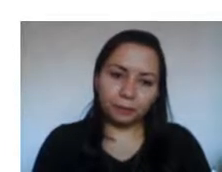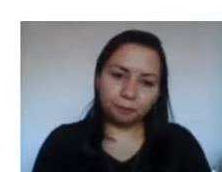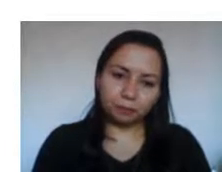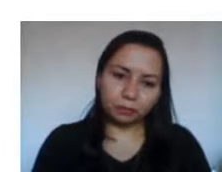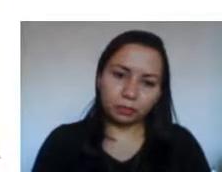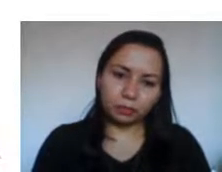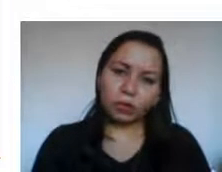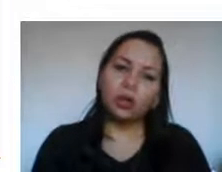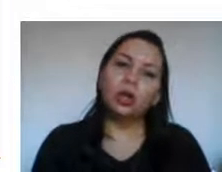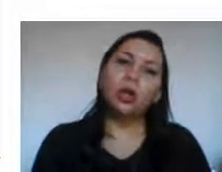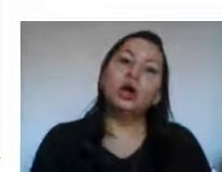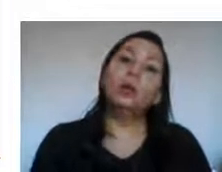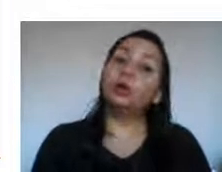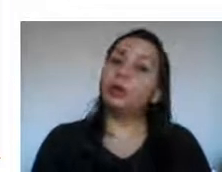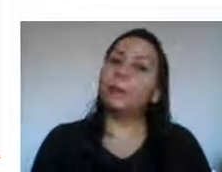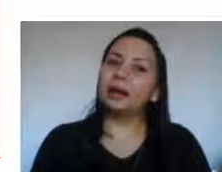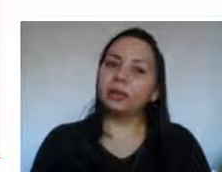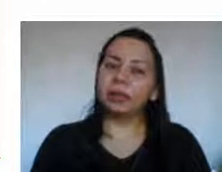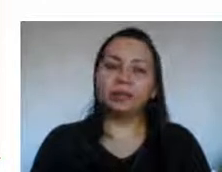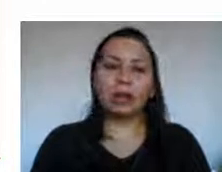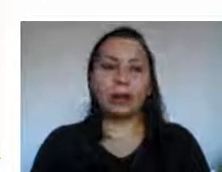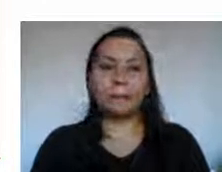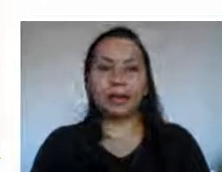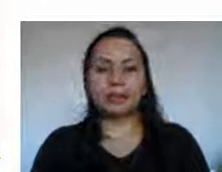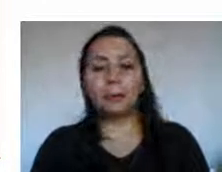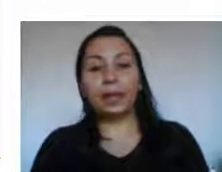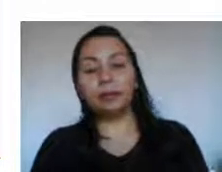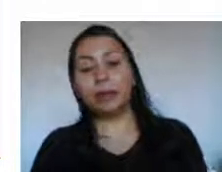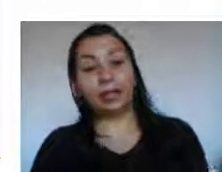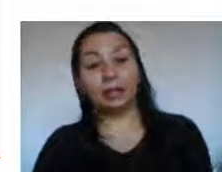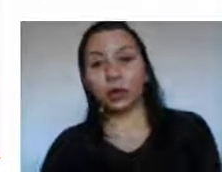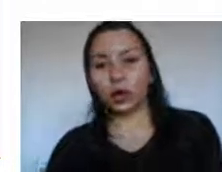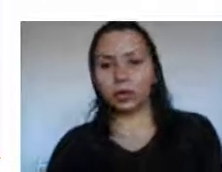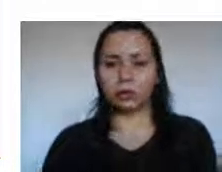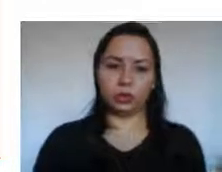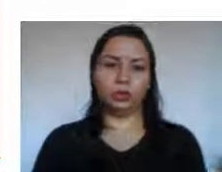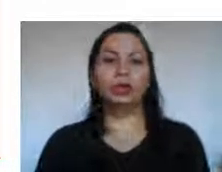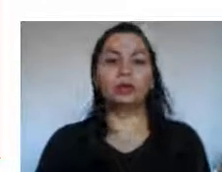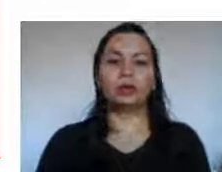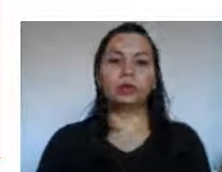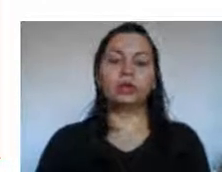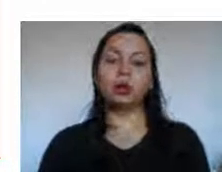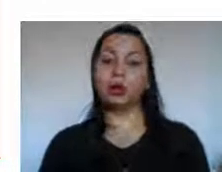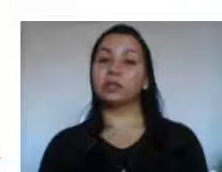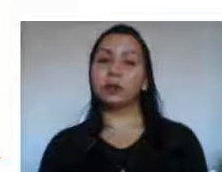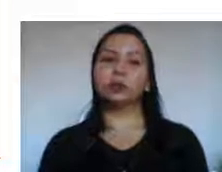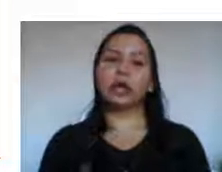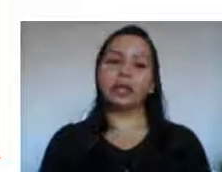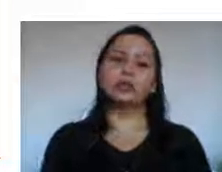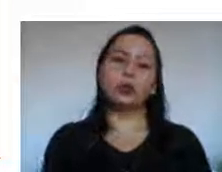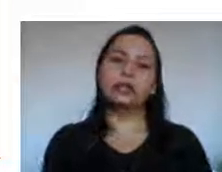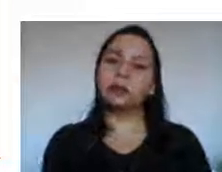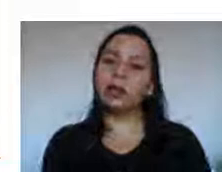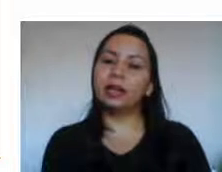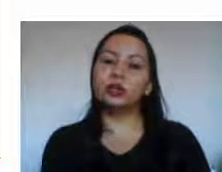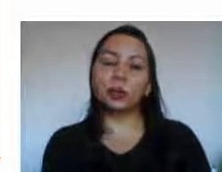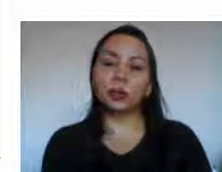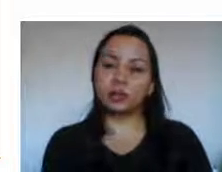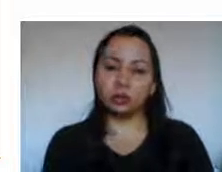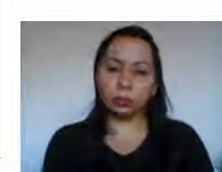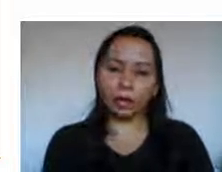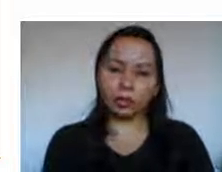Ok? Um outro impacto ambiental é a pesca predatória nos oceanos, que corresponde à exploração em